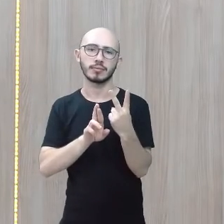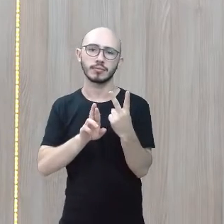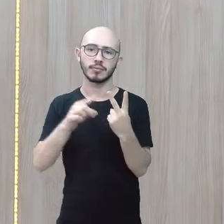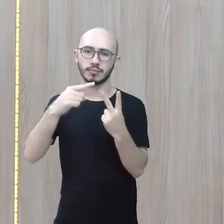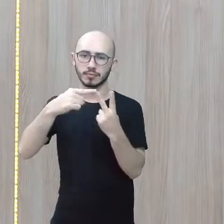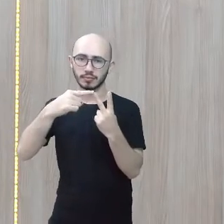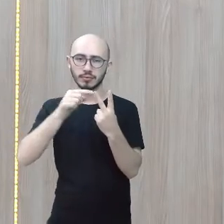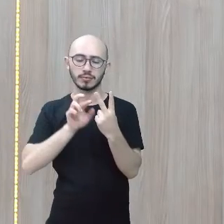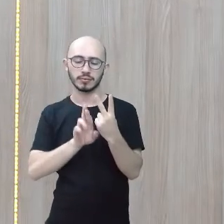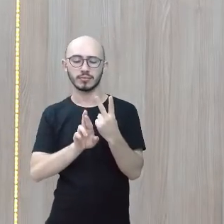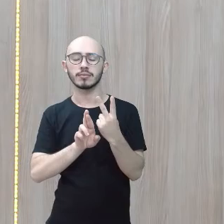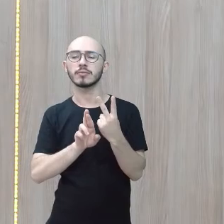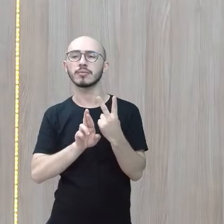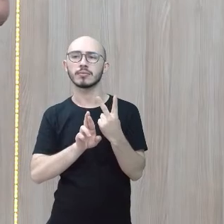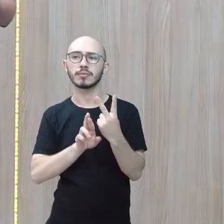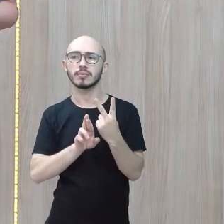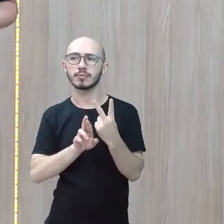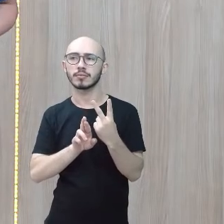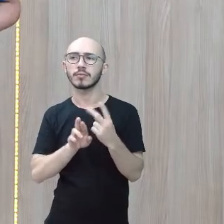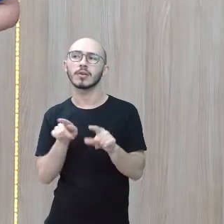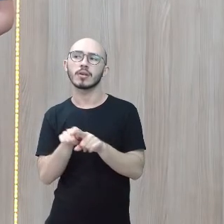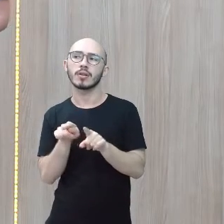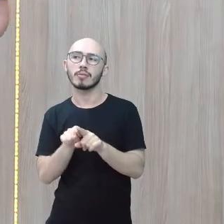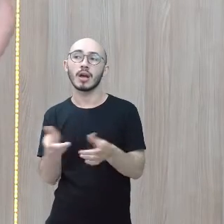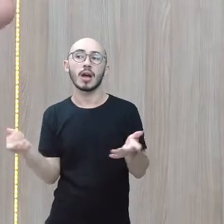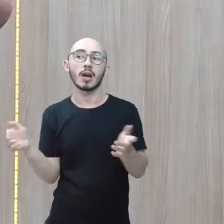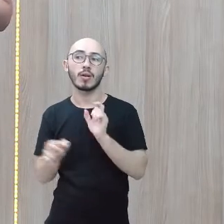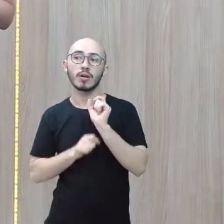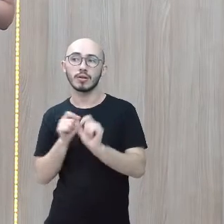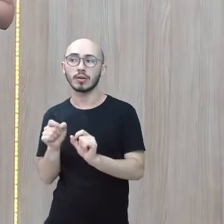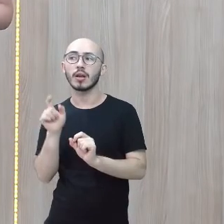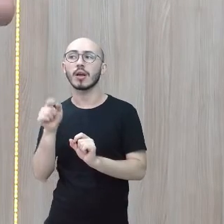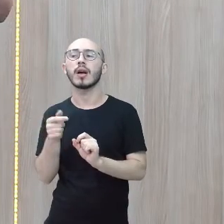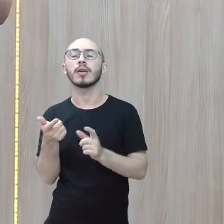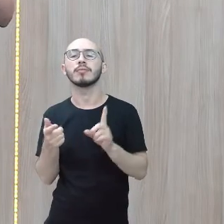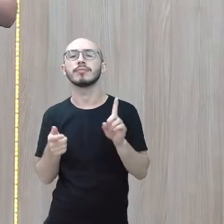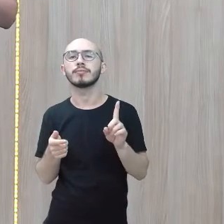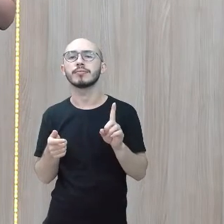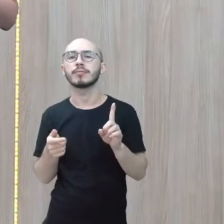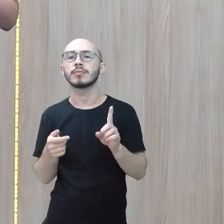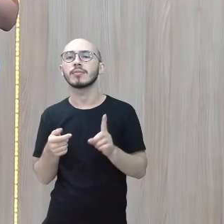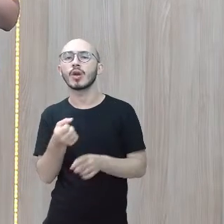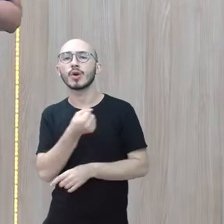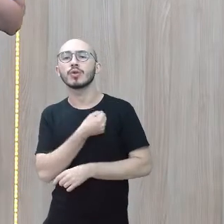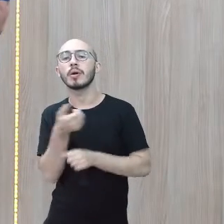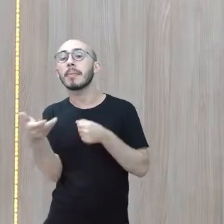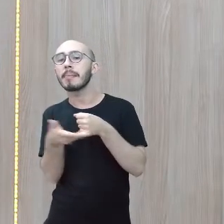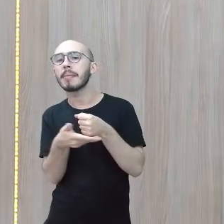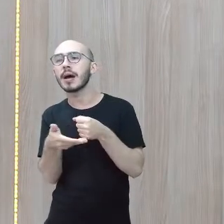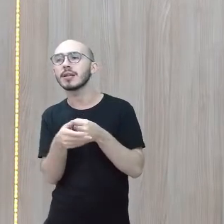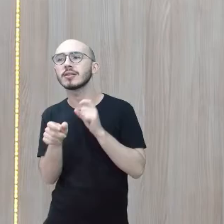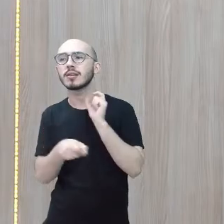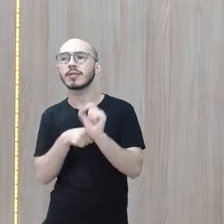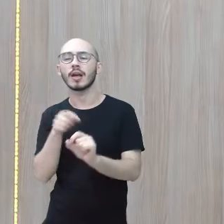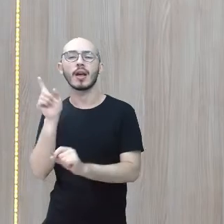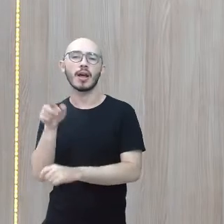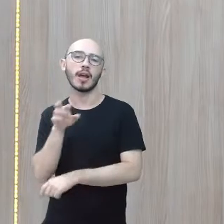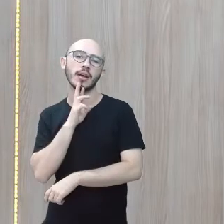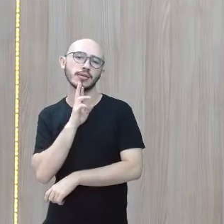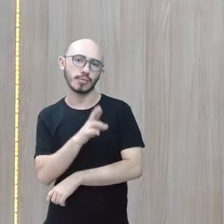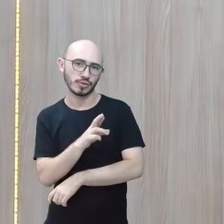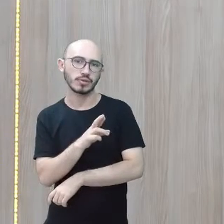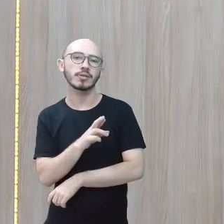tá certo? Que vai ser o nosso radicando. E, de fato, agora a nossa base, tá todo mundo mudando de lugar, né? Vai ser a raiz, vai